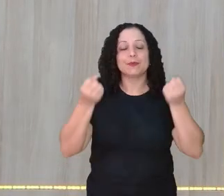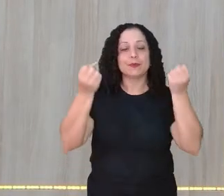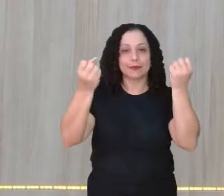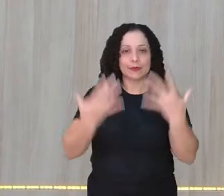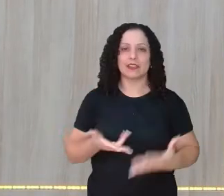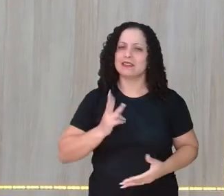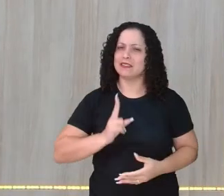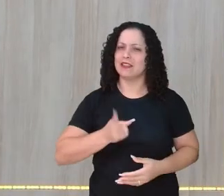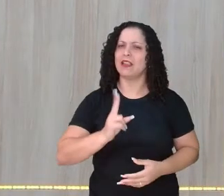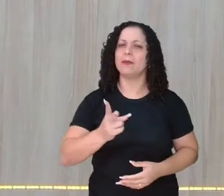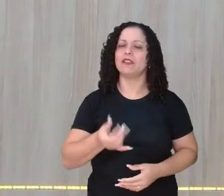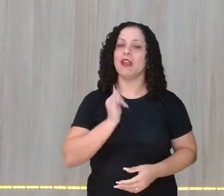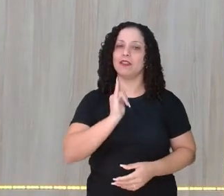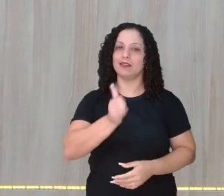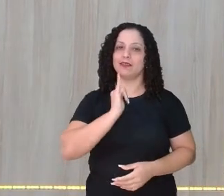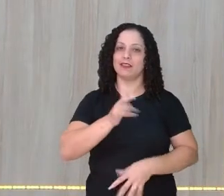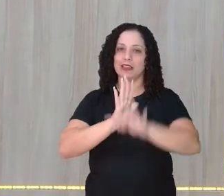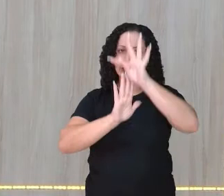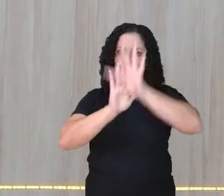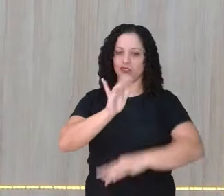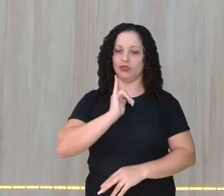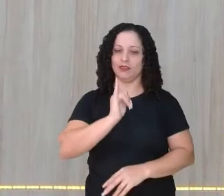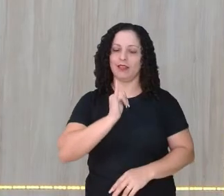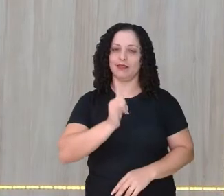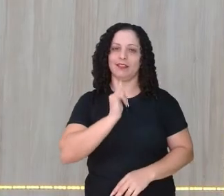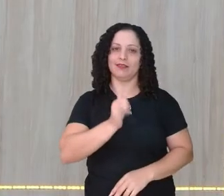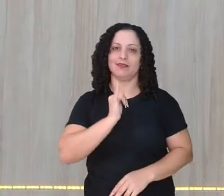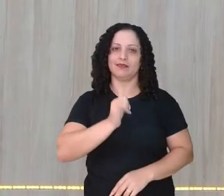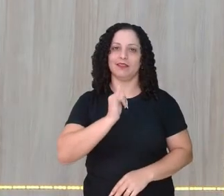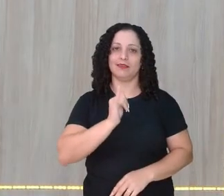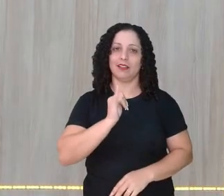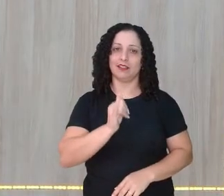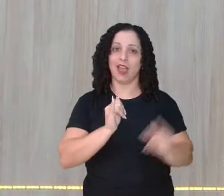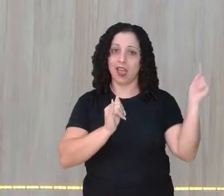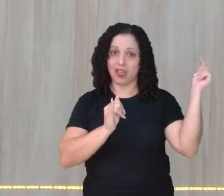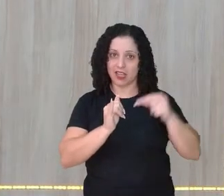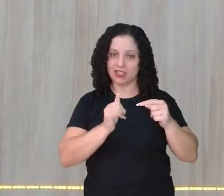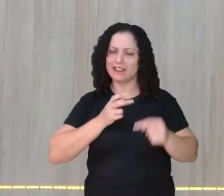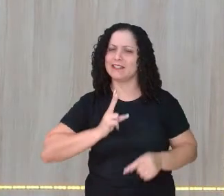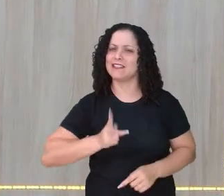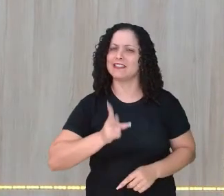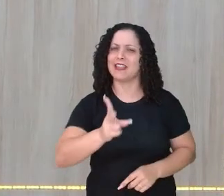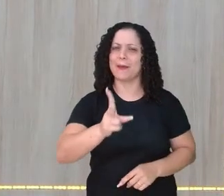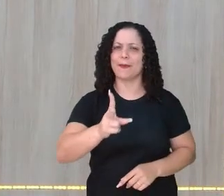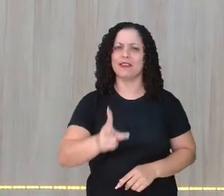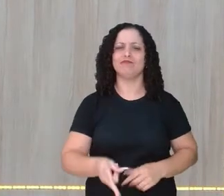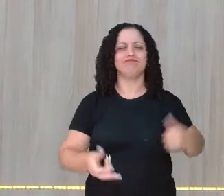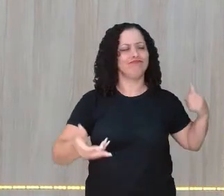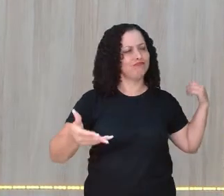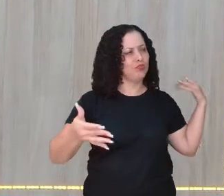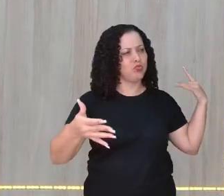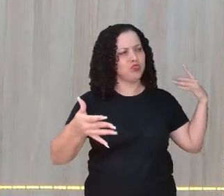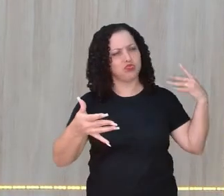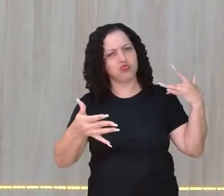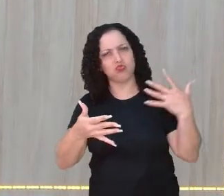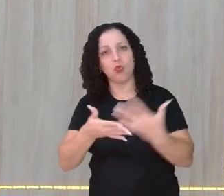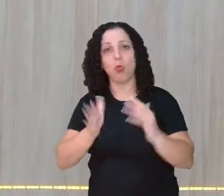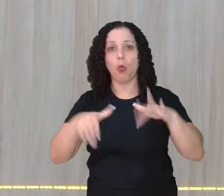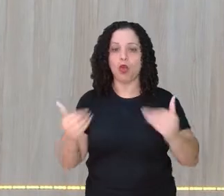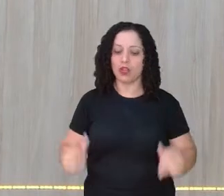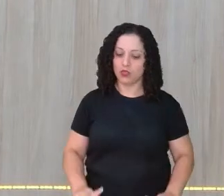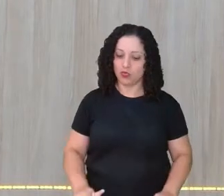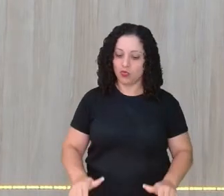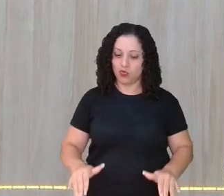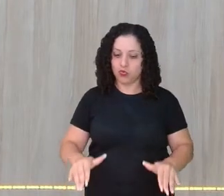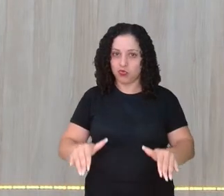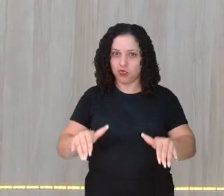a narração, o texto narrativo, ele é presente desde sempre na nossa vida, desde pequenininho. Quando a